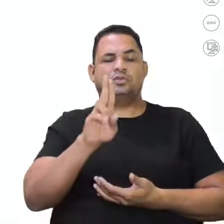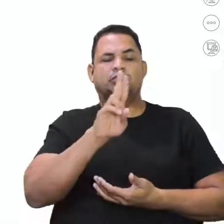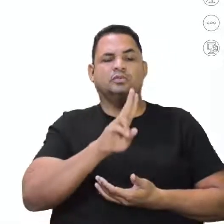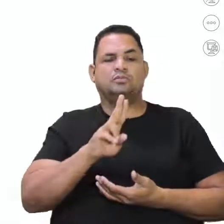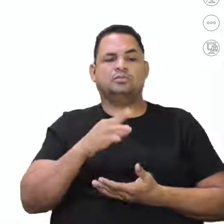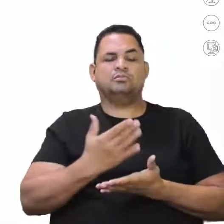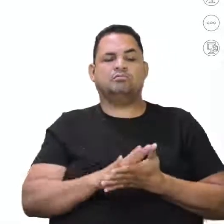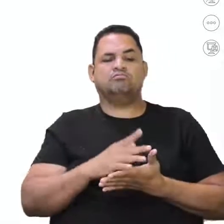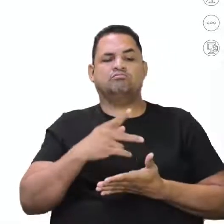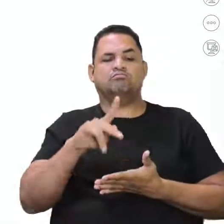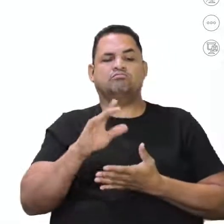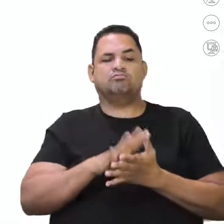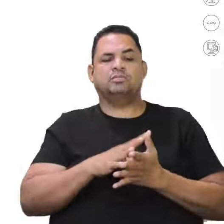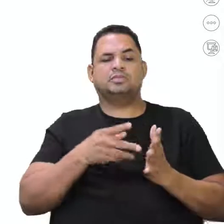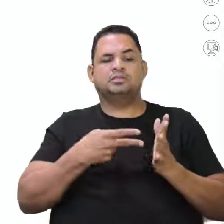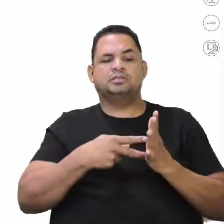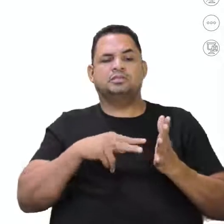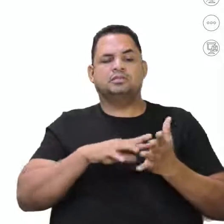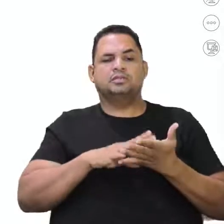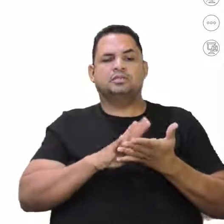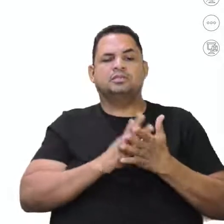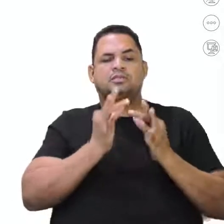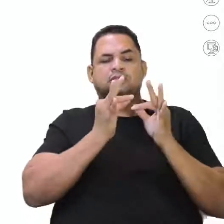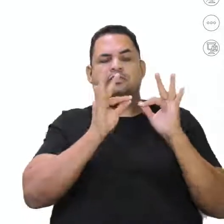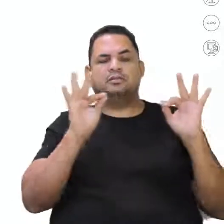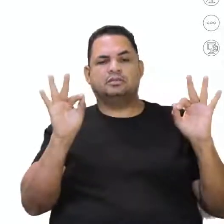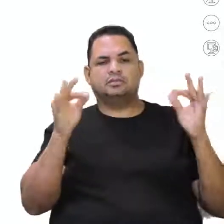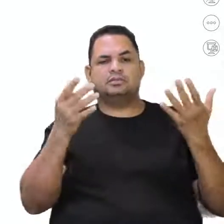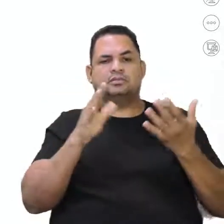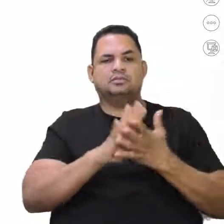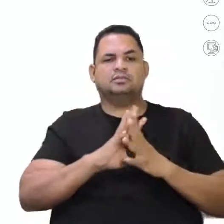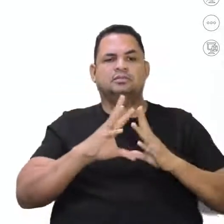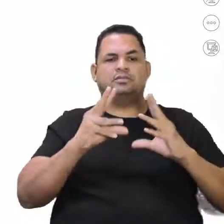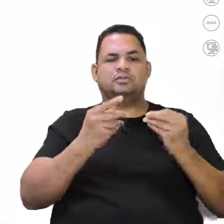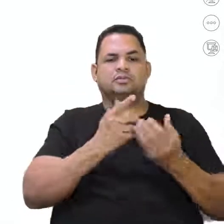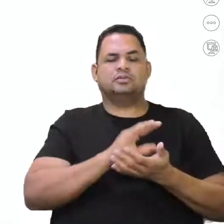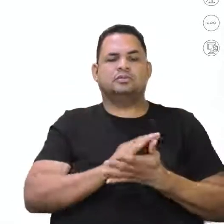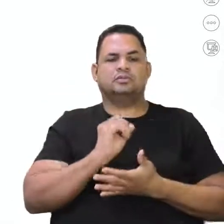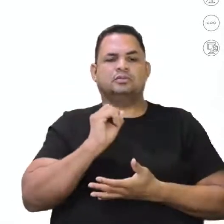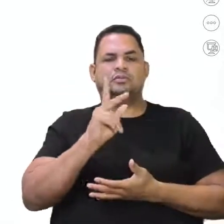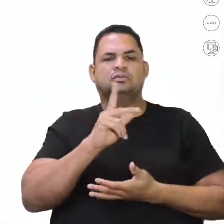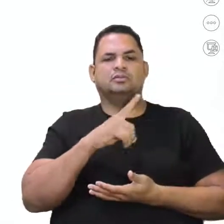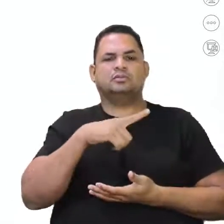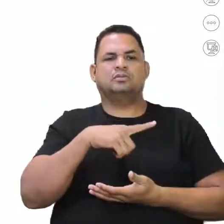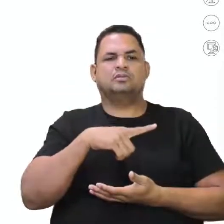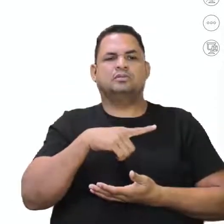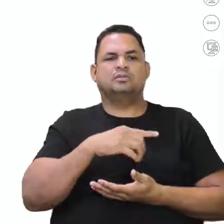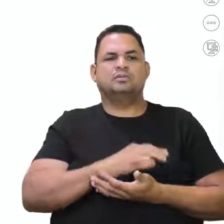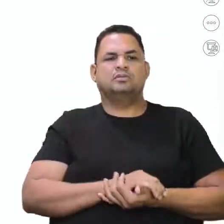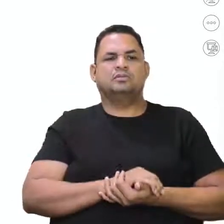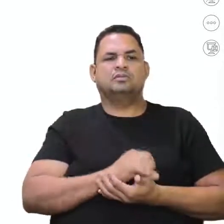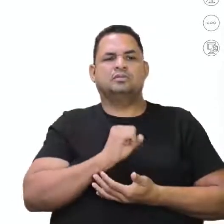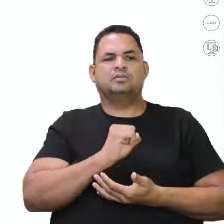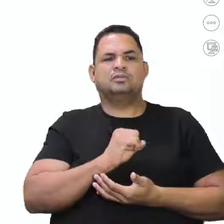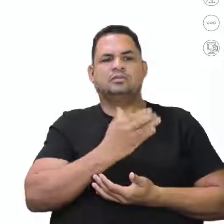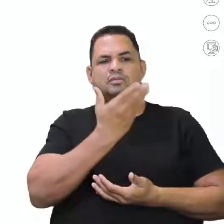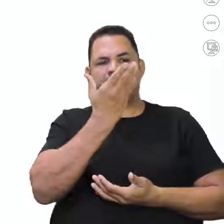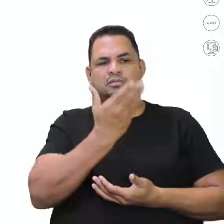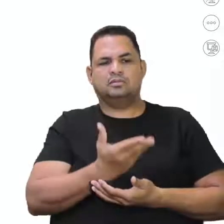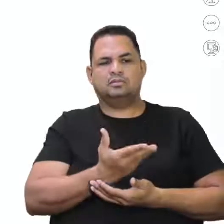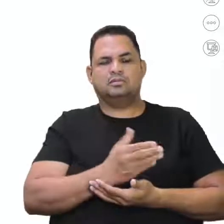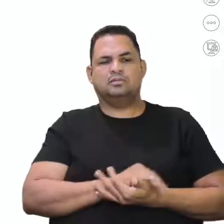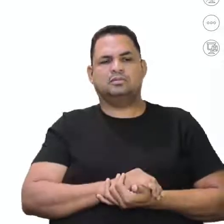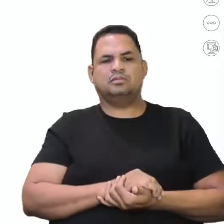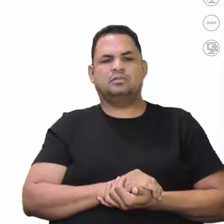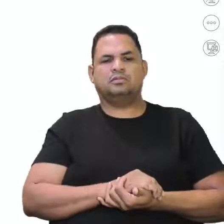usadas para dar mais sentido nas nossas frases. Temos algumas aqui, não são todas, ok? Temos o so, o but,